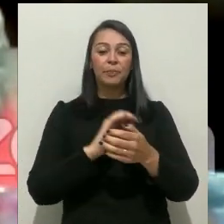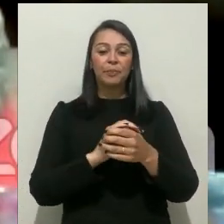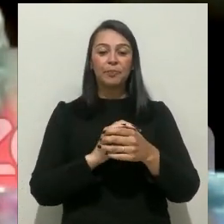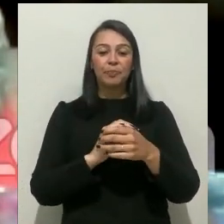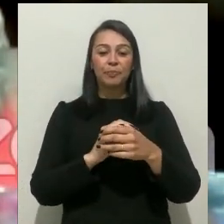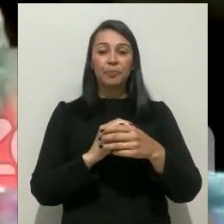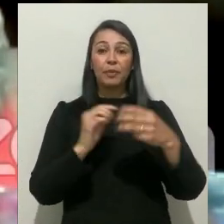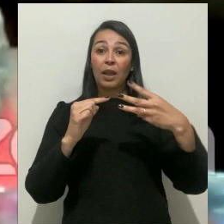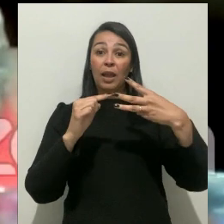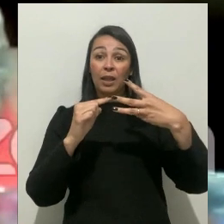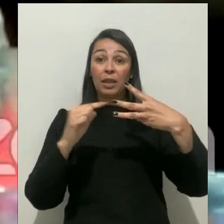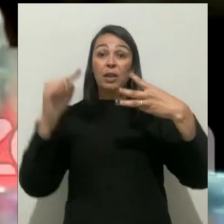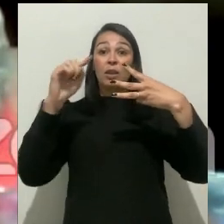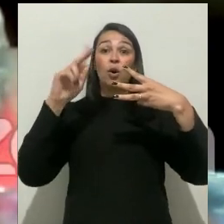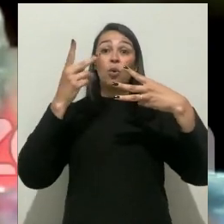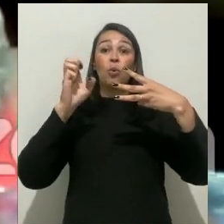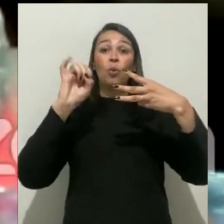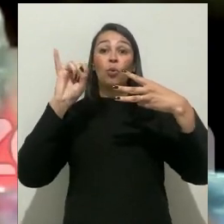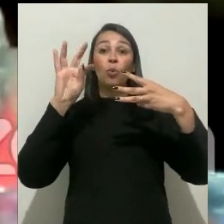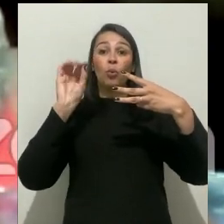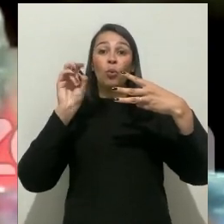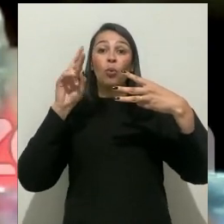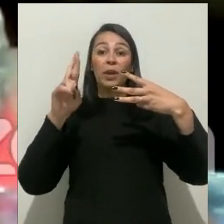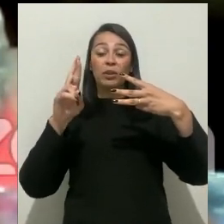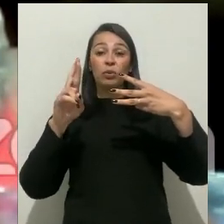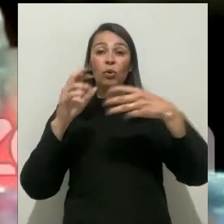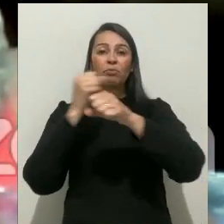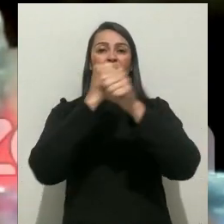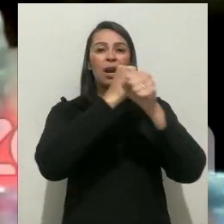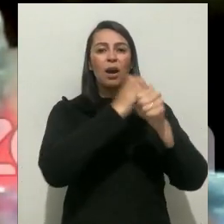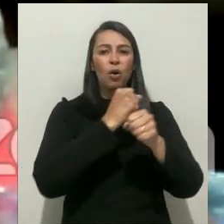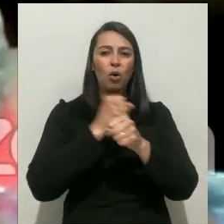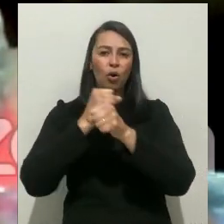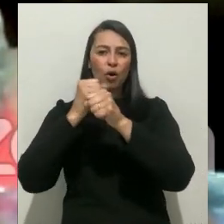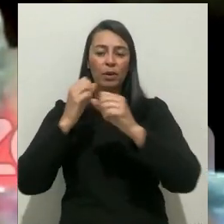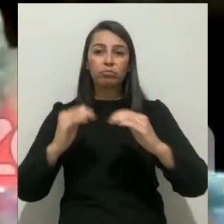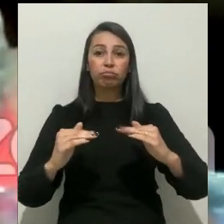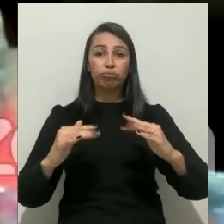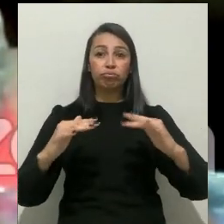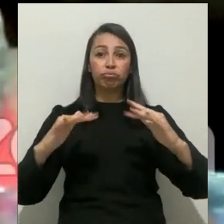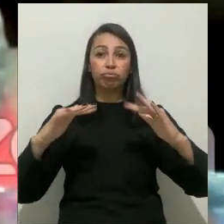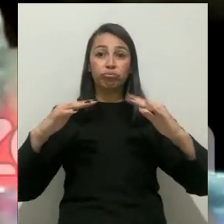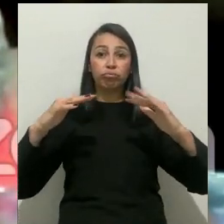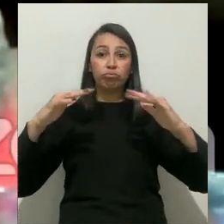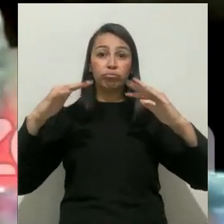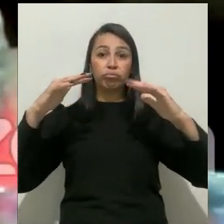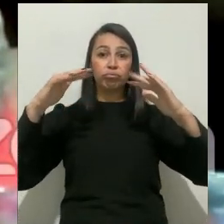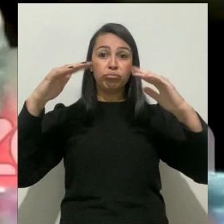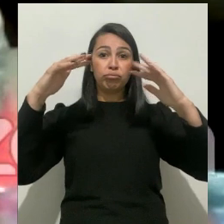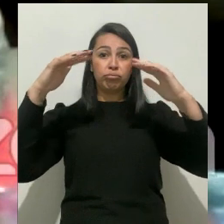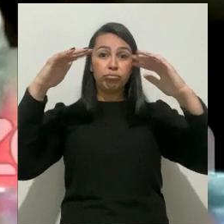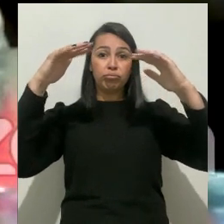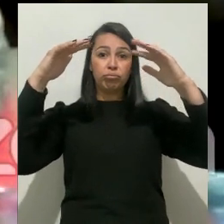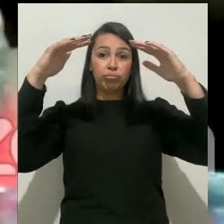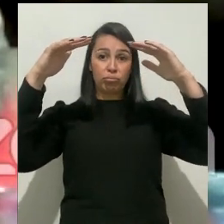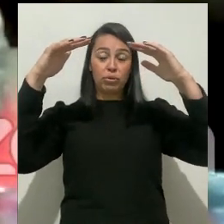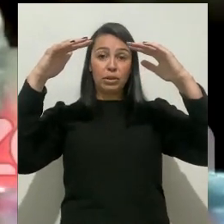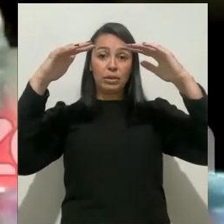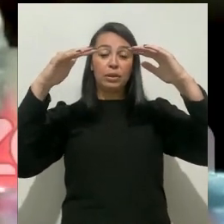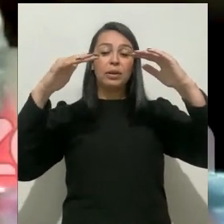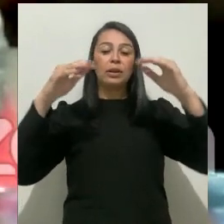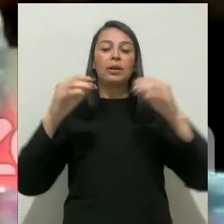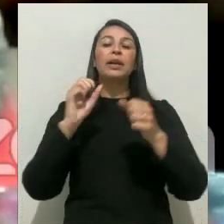pegou a catedral e subiu. Né? Foi ele, então, toda a construção, eu digo, o Cristo é mais importante, porque é o projeto dele também, a catedral